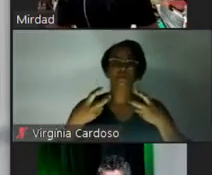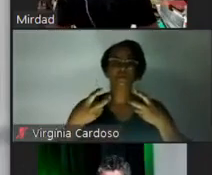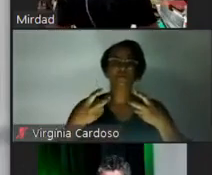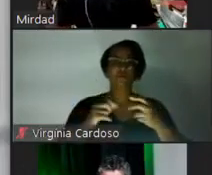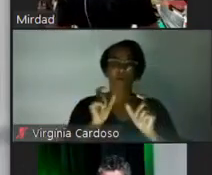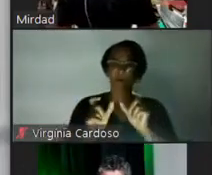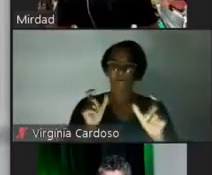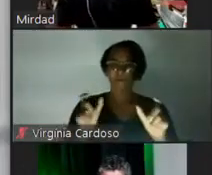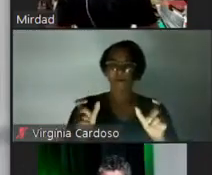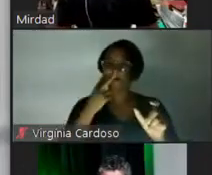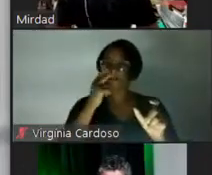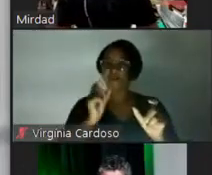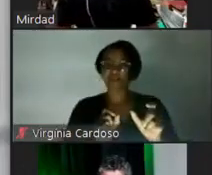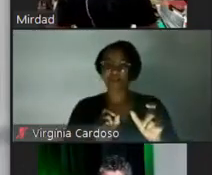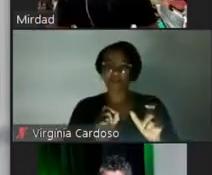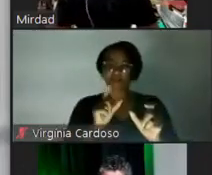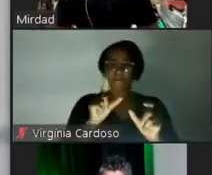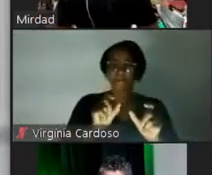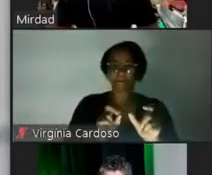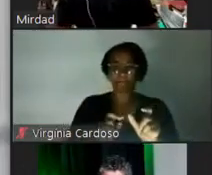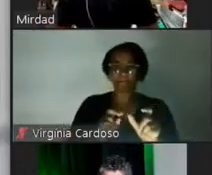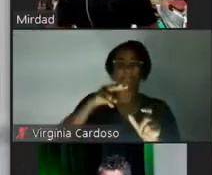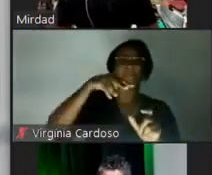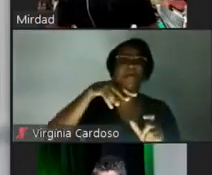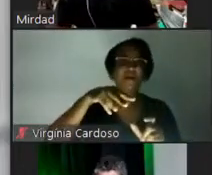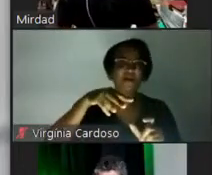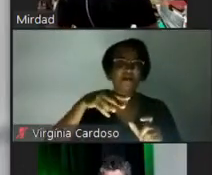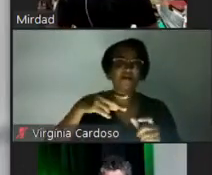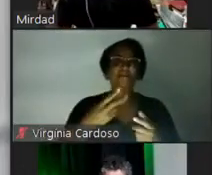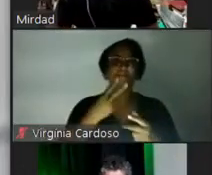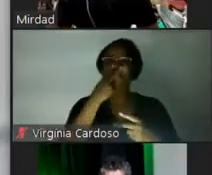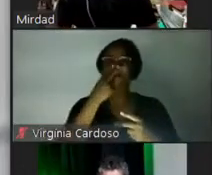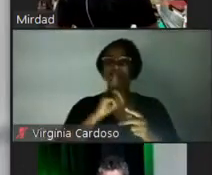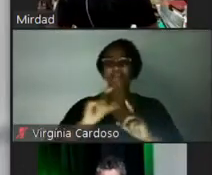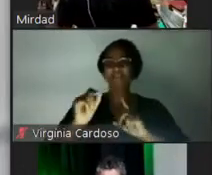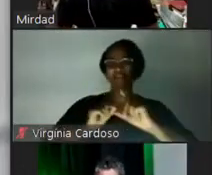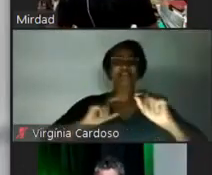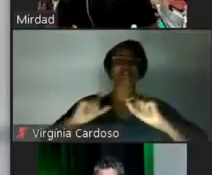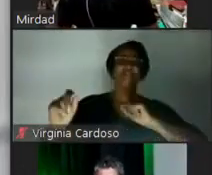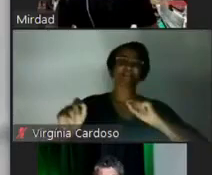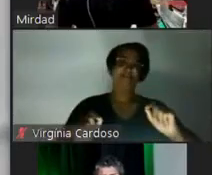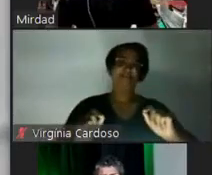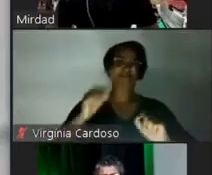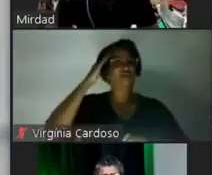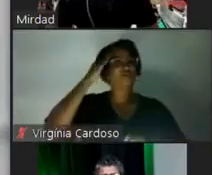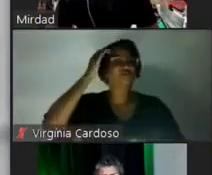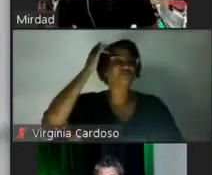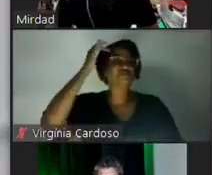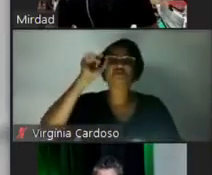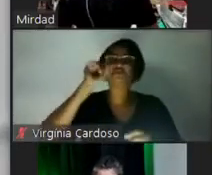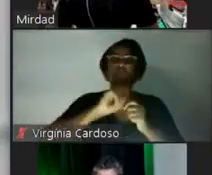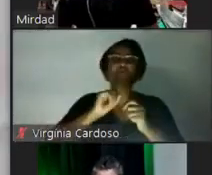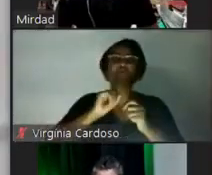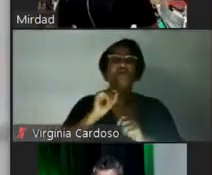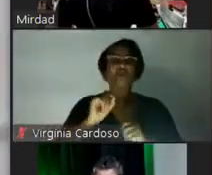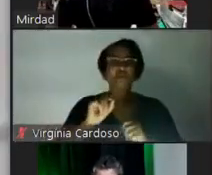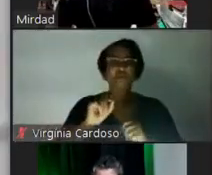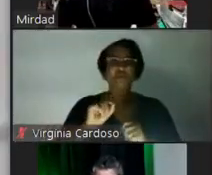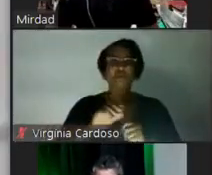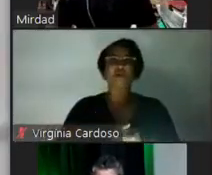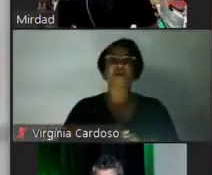do papel. Elas estão assim... Eu tenho uma amiga que diz assim: eu não entendo de poesia, eu acho que não sabia o que fazer, jogou um